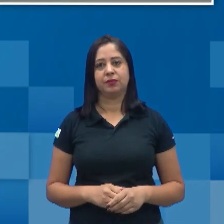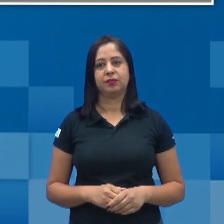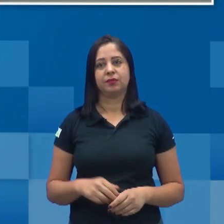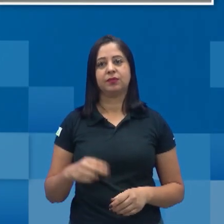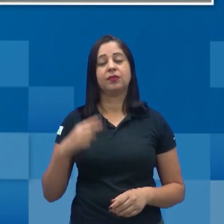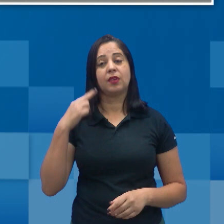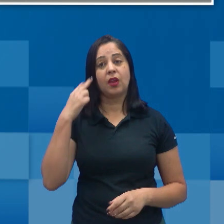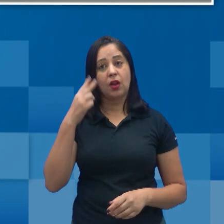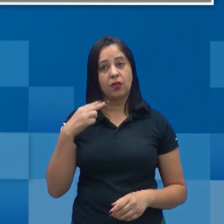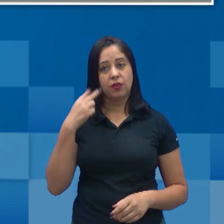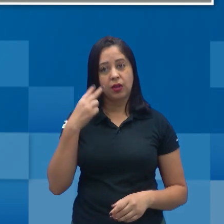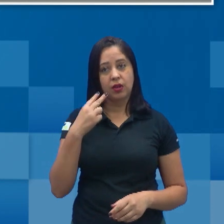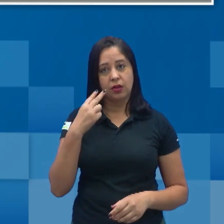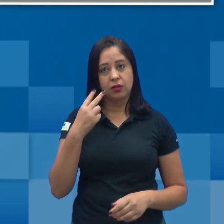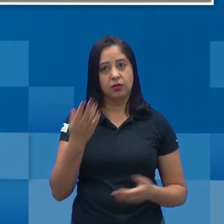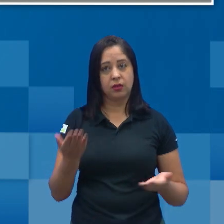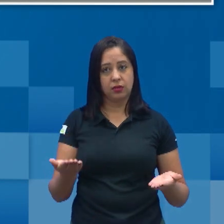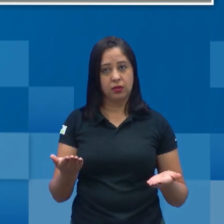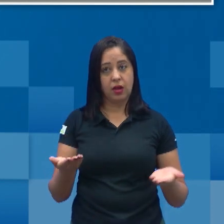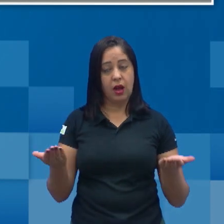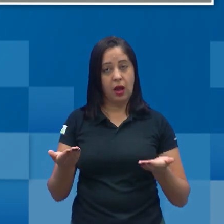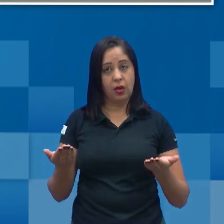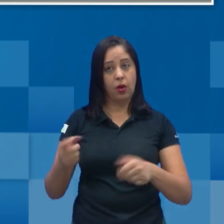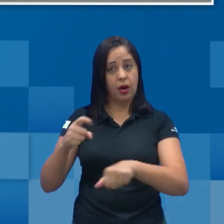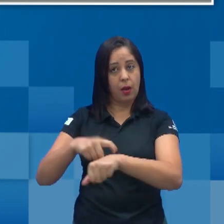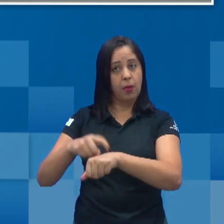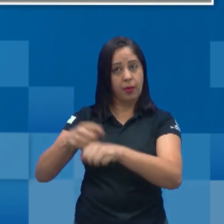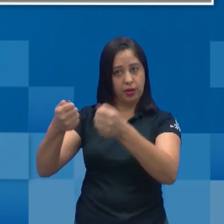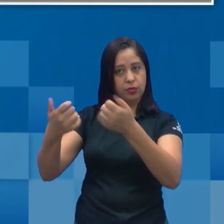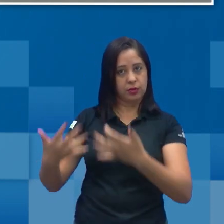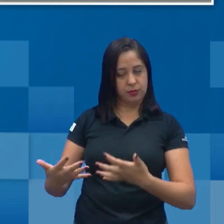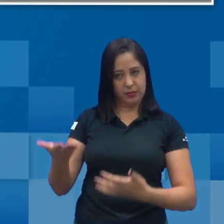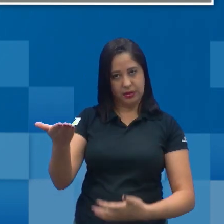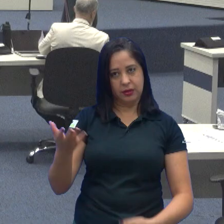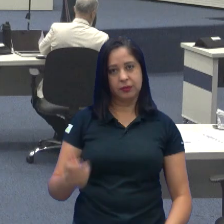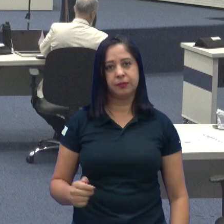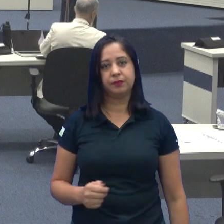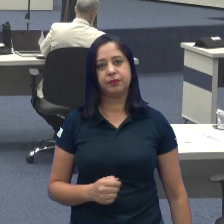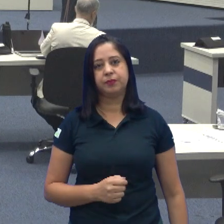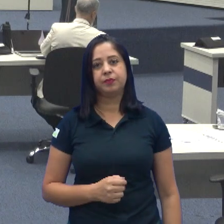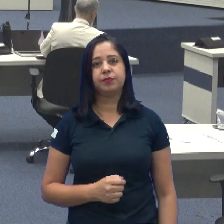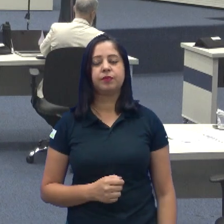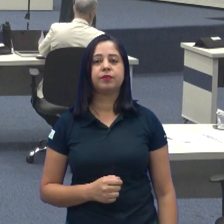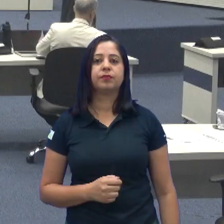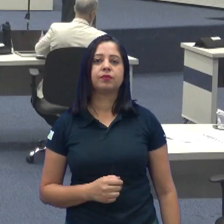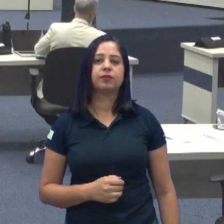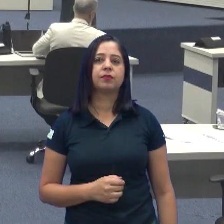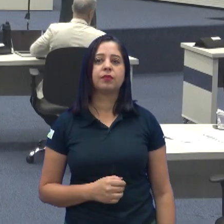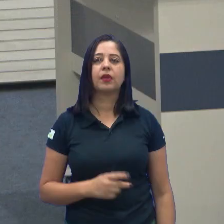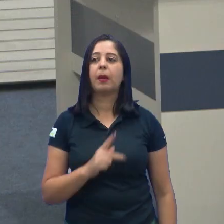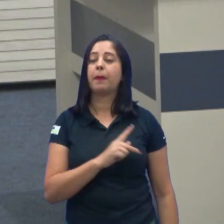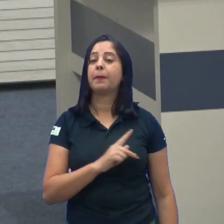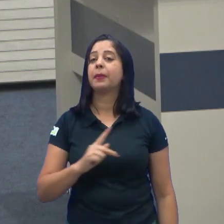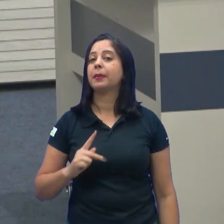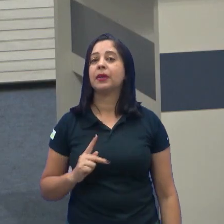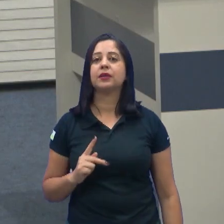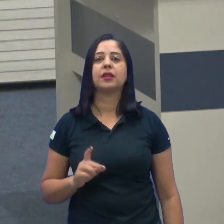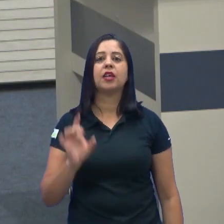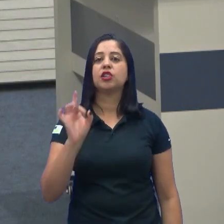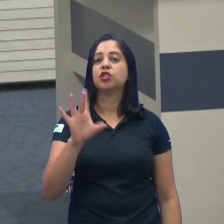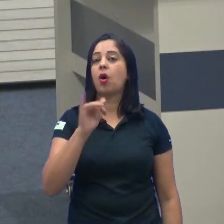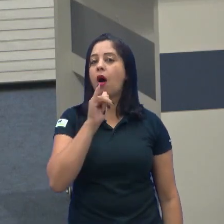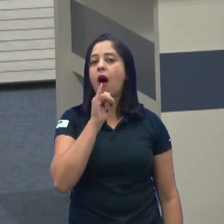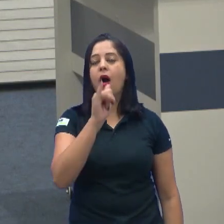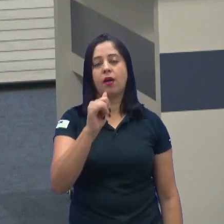senhora pediu uma questão de ordem. Questão de ordem, a vereadora Amera Naomi. Senhor presidente, para registrar aqui